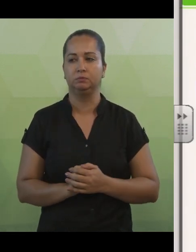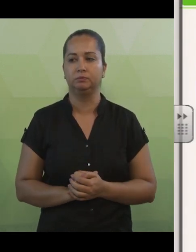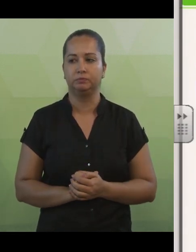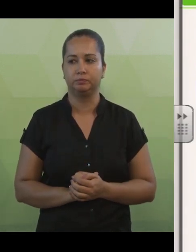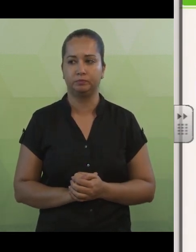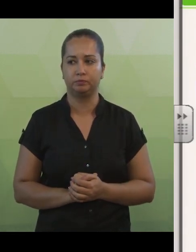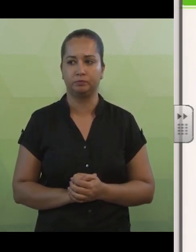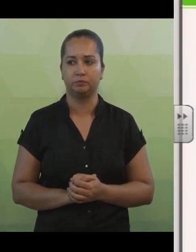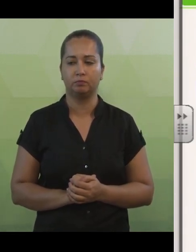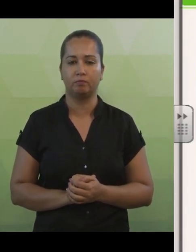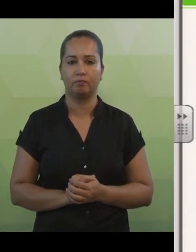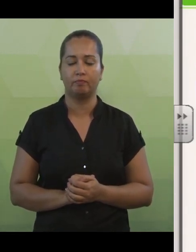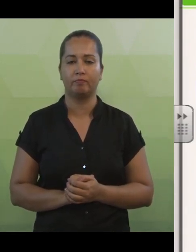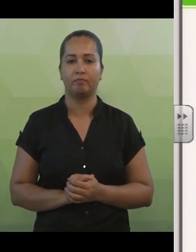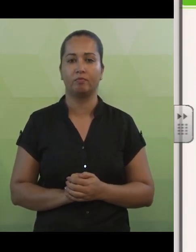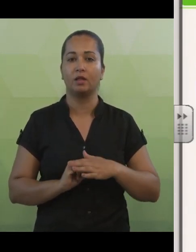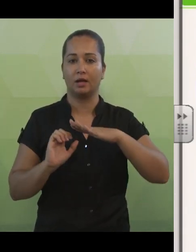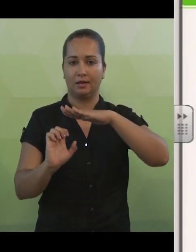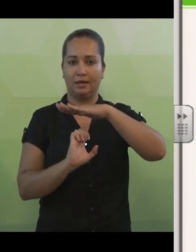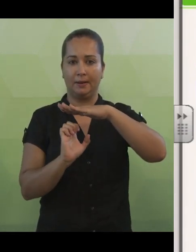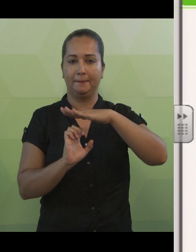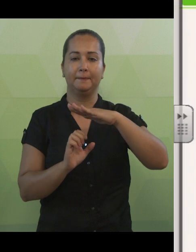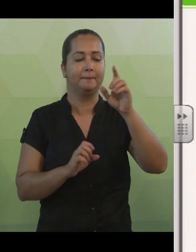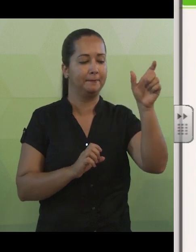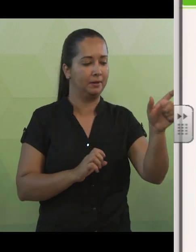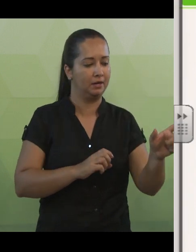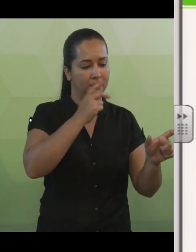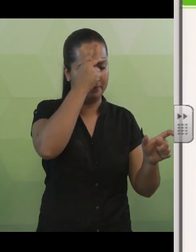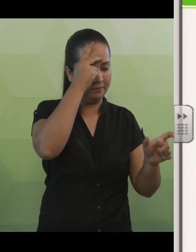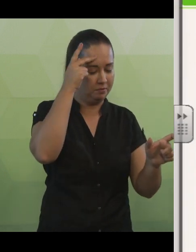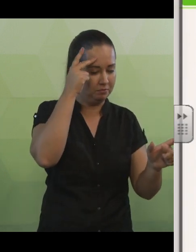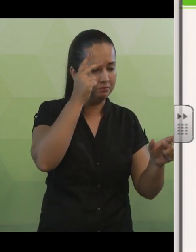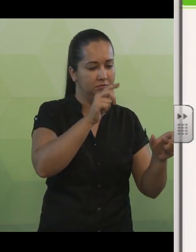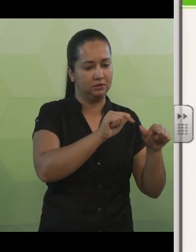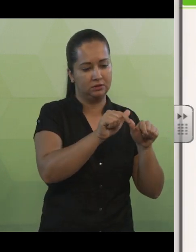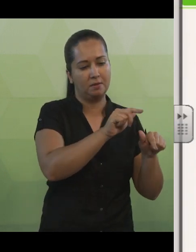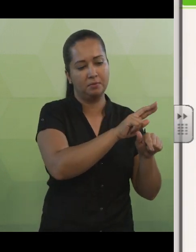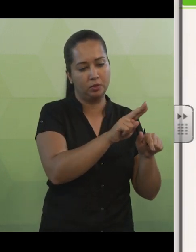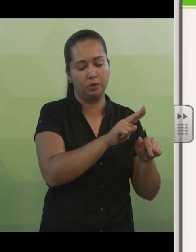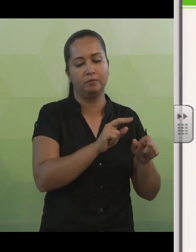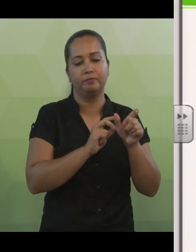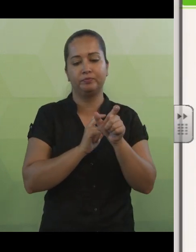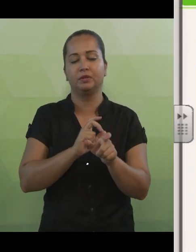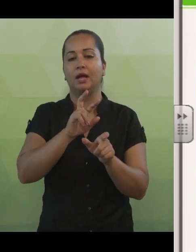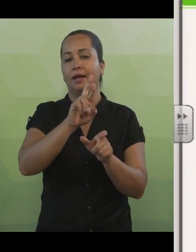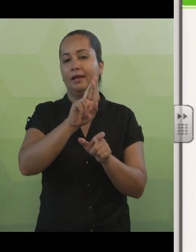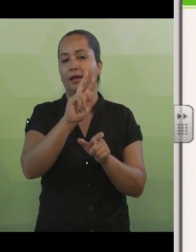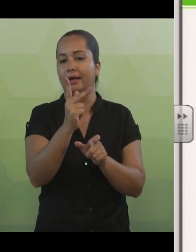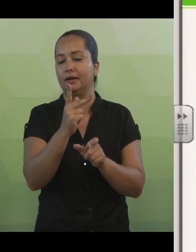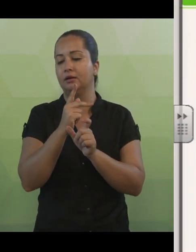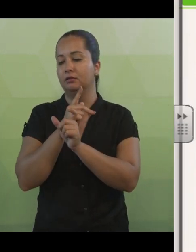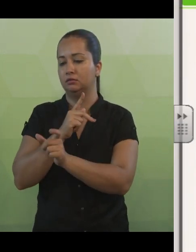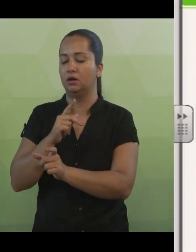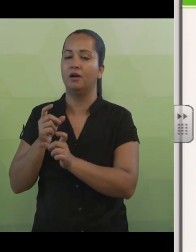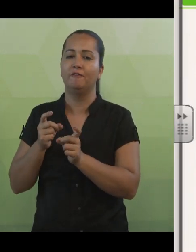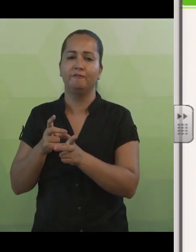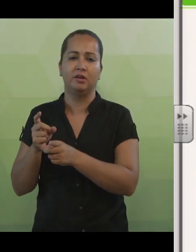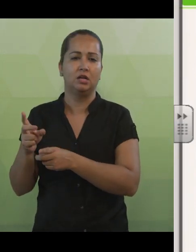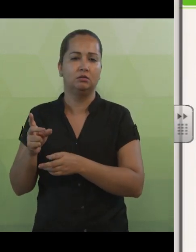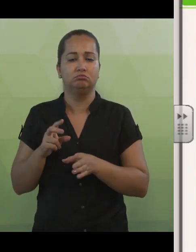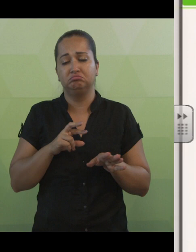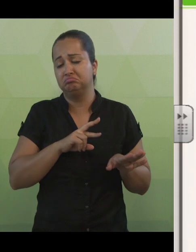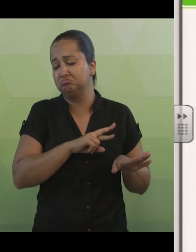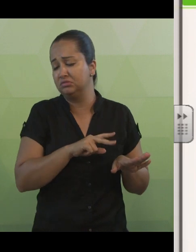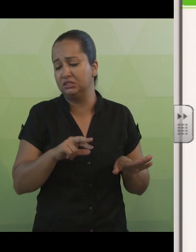No banco de dados empresa, nós temos a tabela funcionário, temos tabela RH, tabela vendas, vários tipos